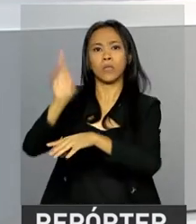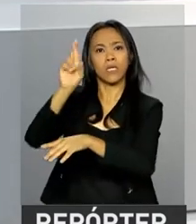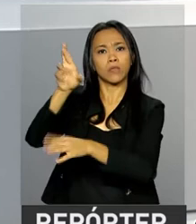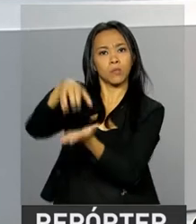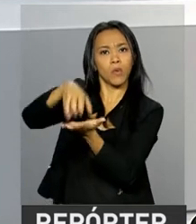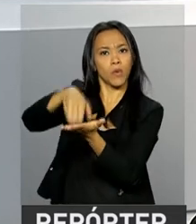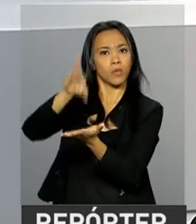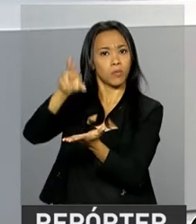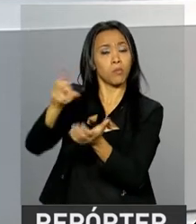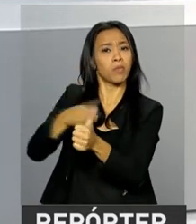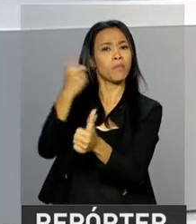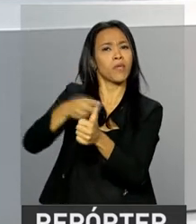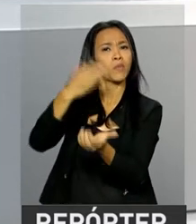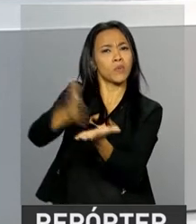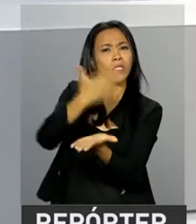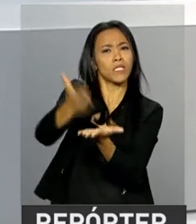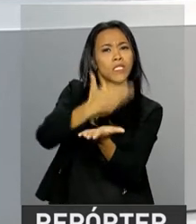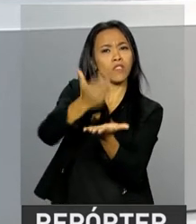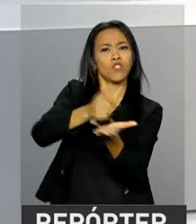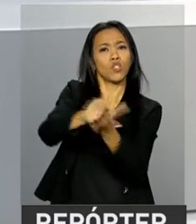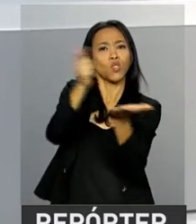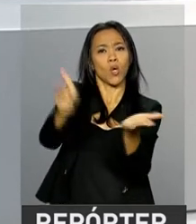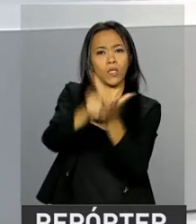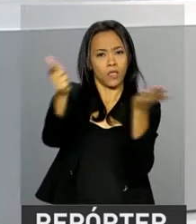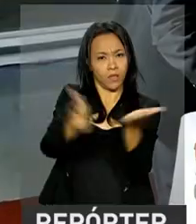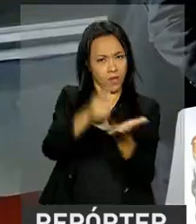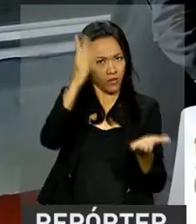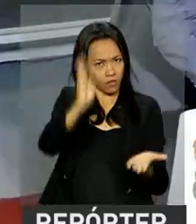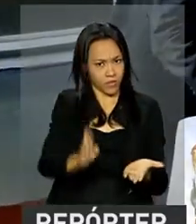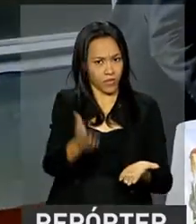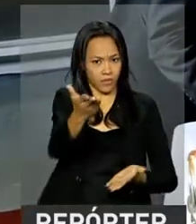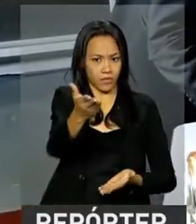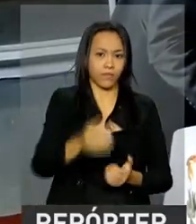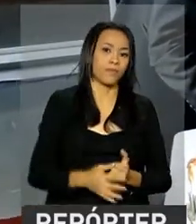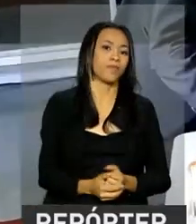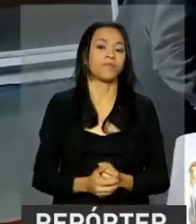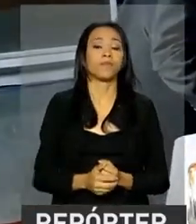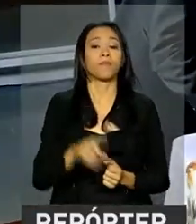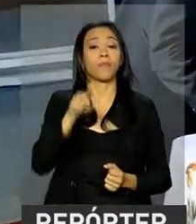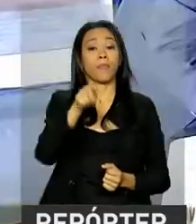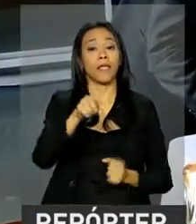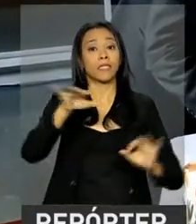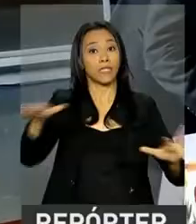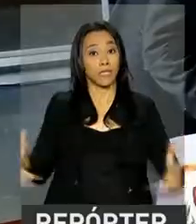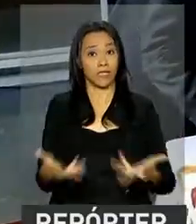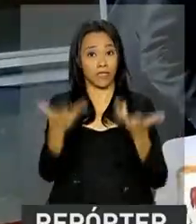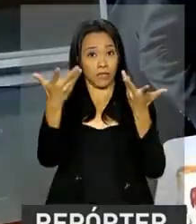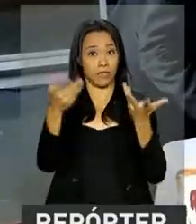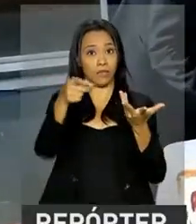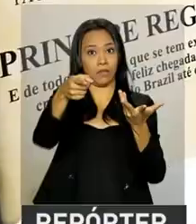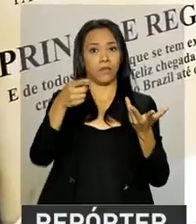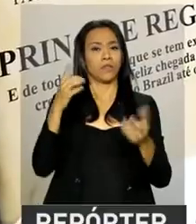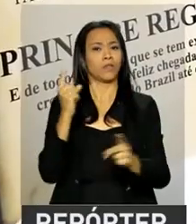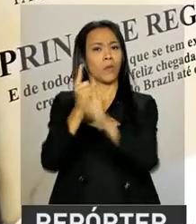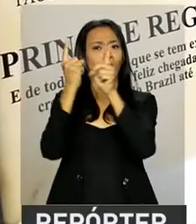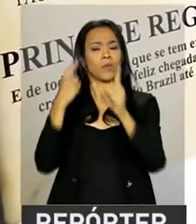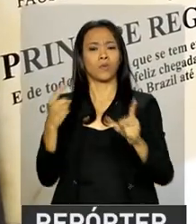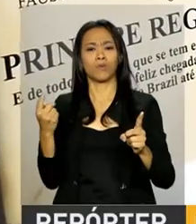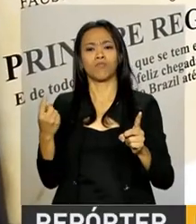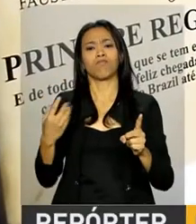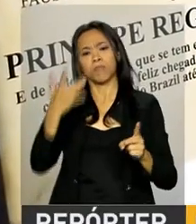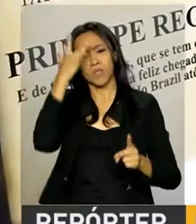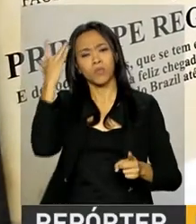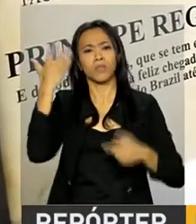edição dos primeiros livros e jornais brasileiros. A cerimônia contou com a participação de servidores e